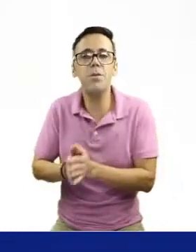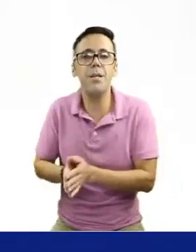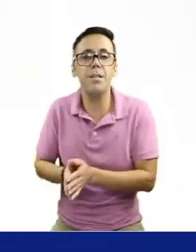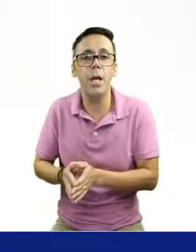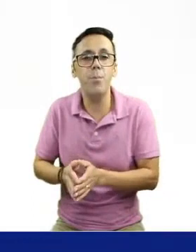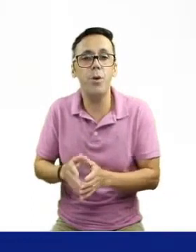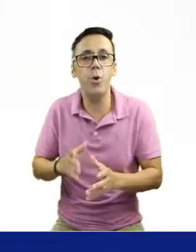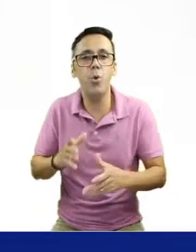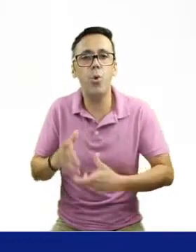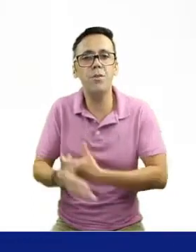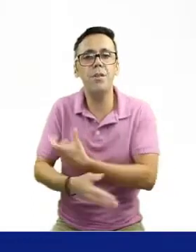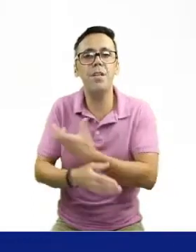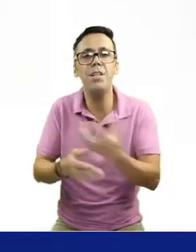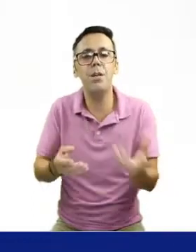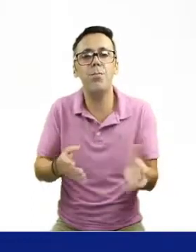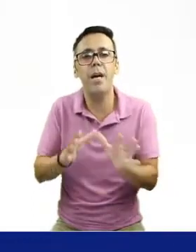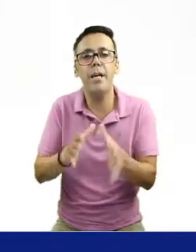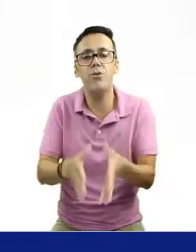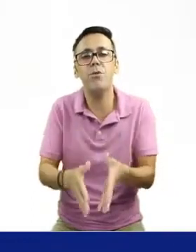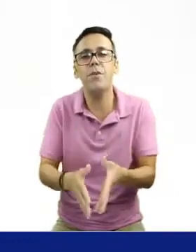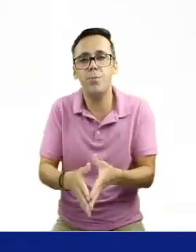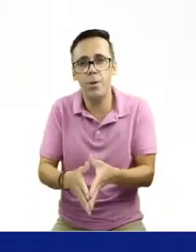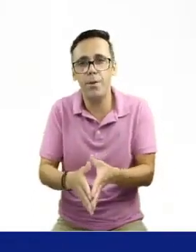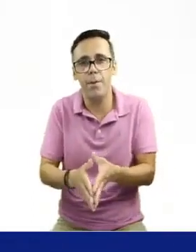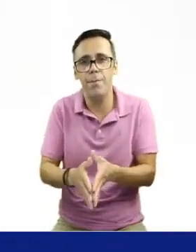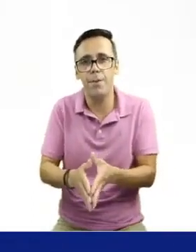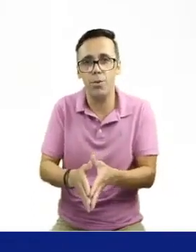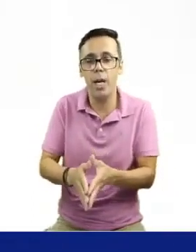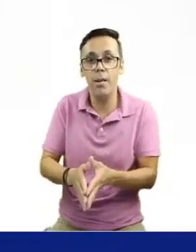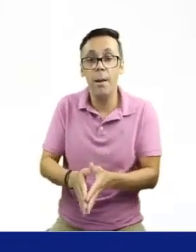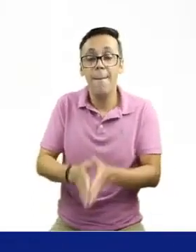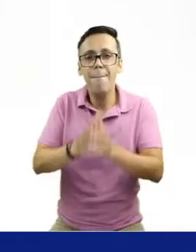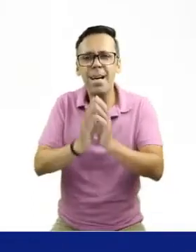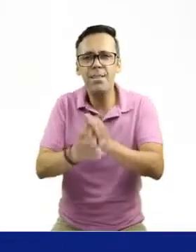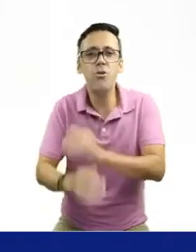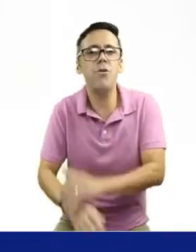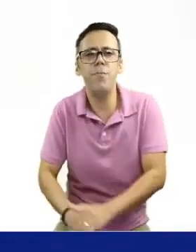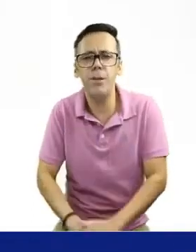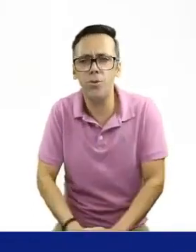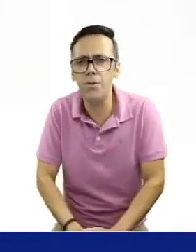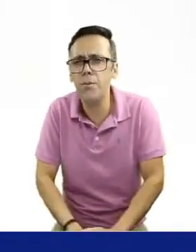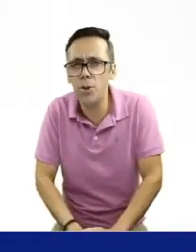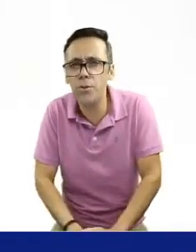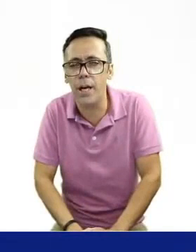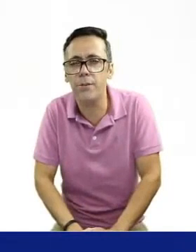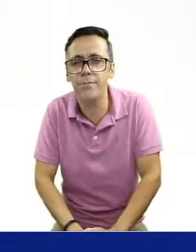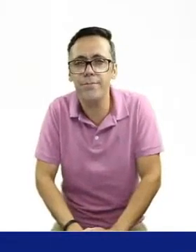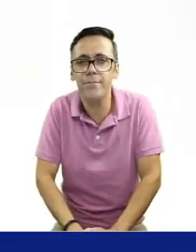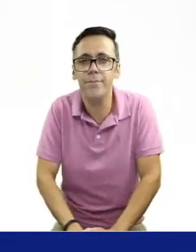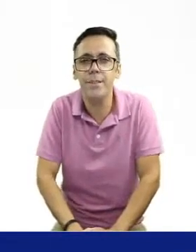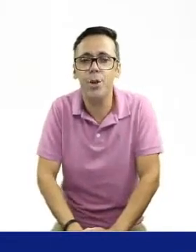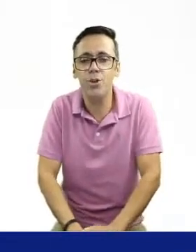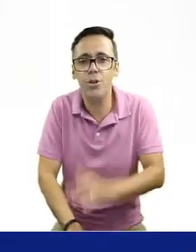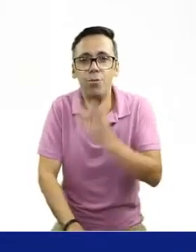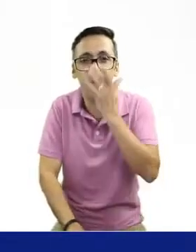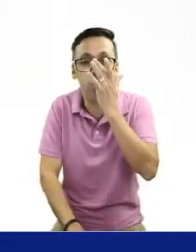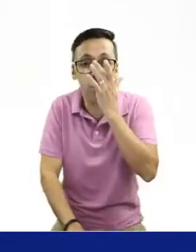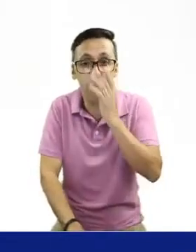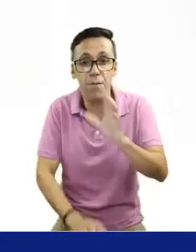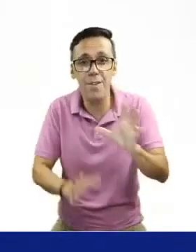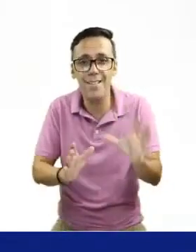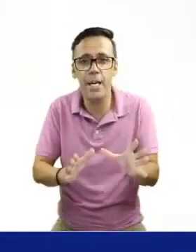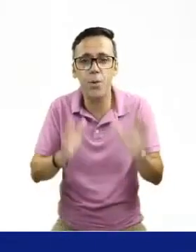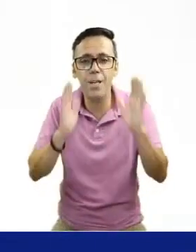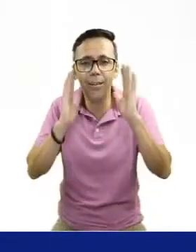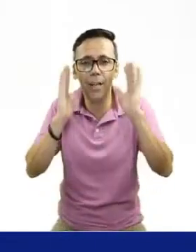que mesmo sem tempo eu consegui driblar e resolver esse problema Ok mas eu tive pessoas que me ajudaram as pessoas